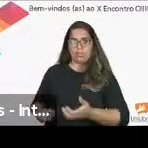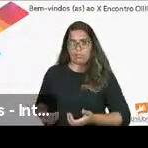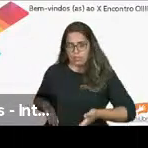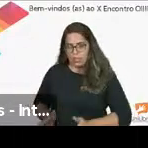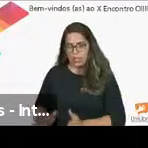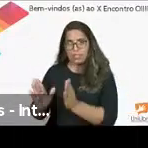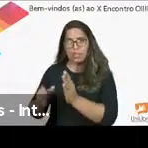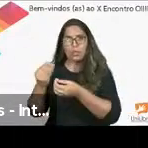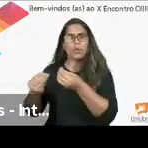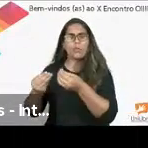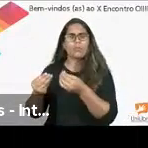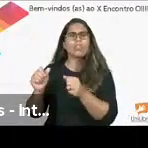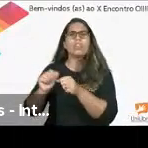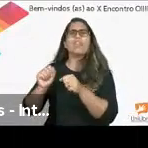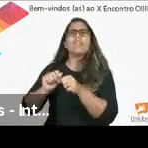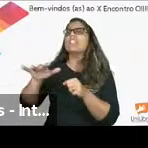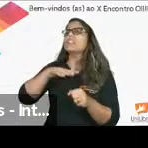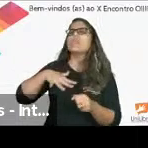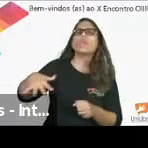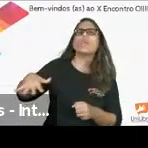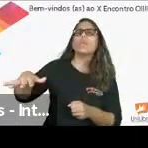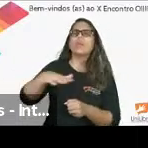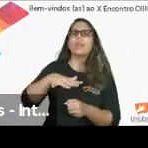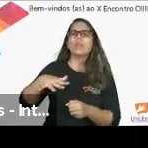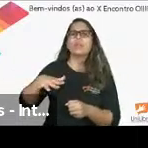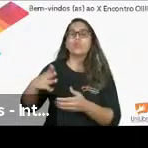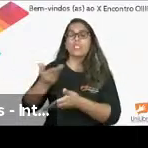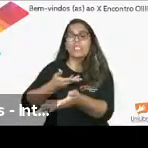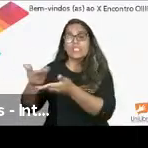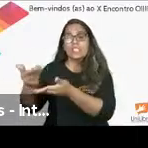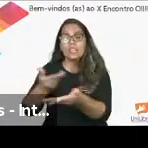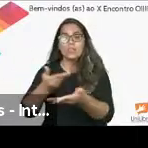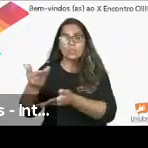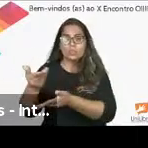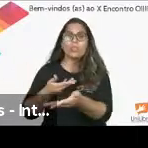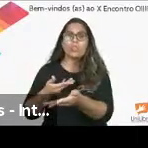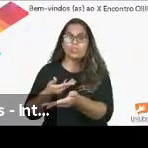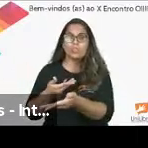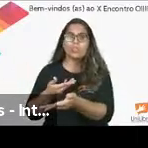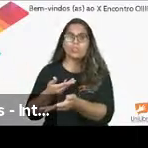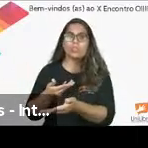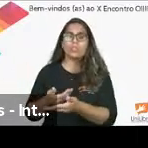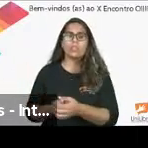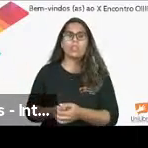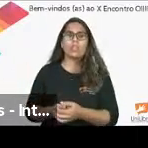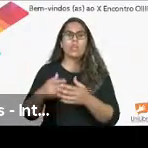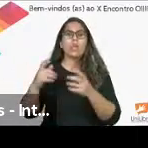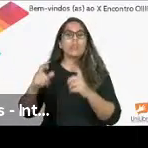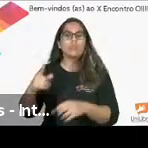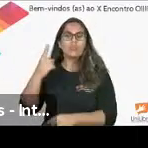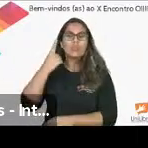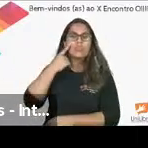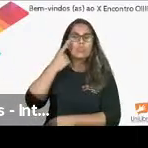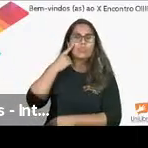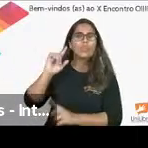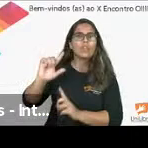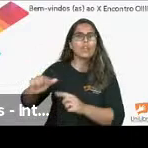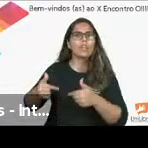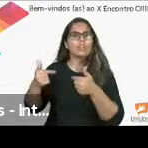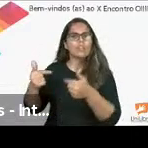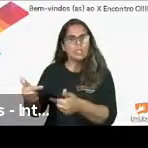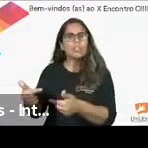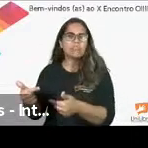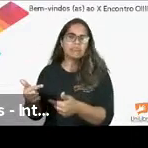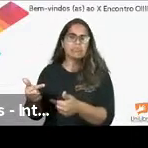que eles fazem no meio em que operam, quer dizer, as suas interações, que é onde a gente vê atividades que a gente